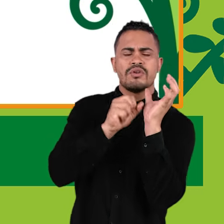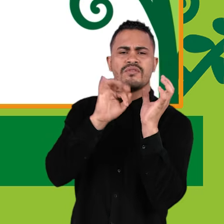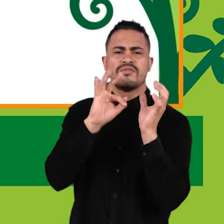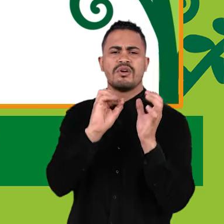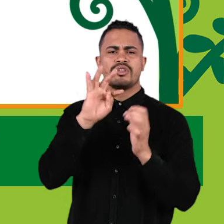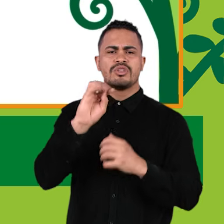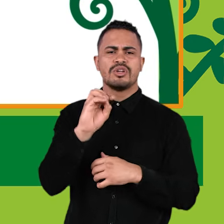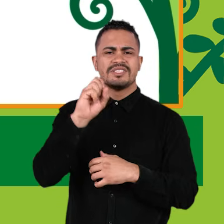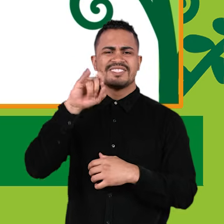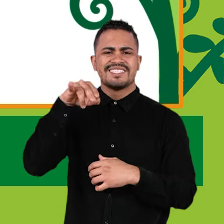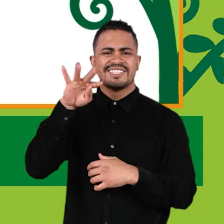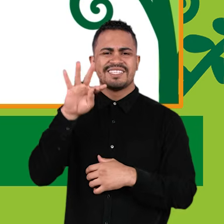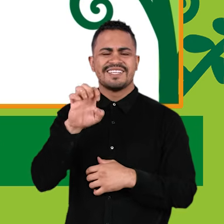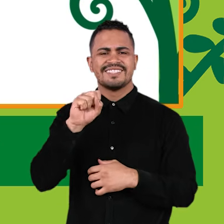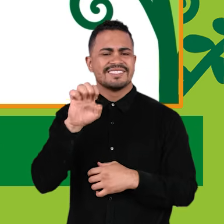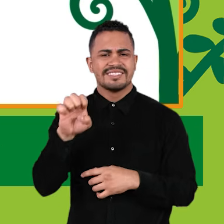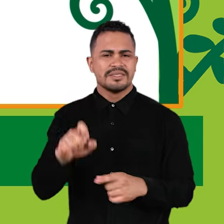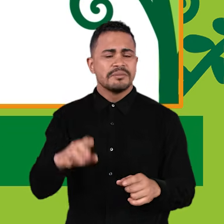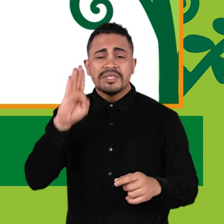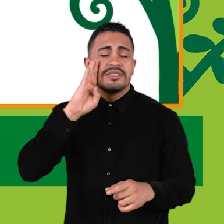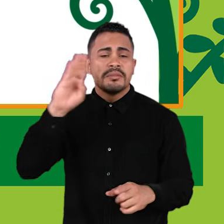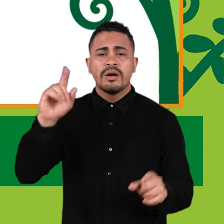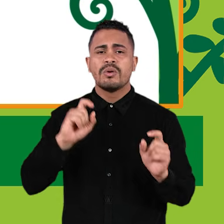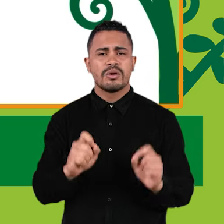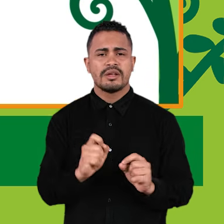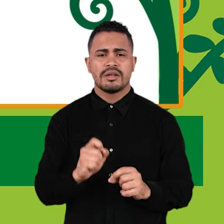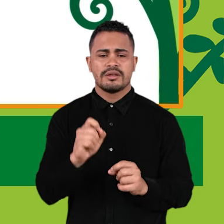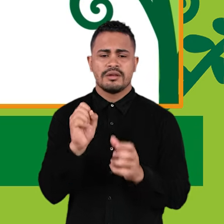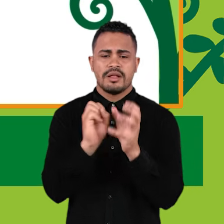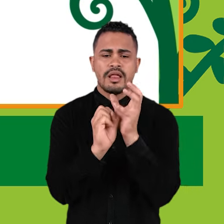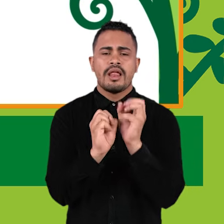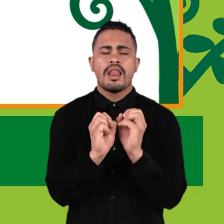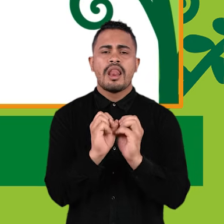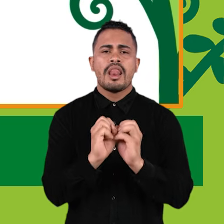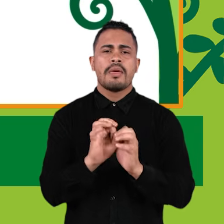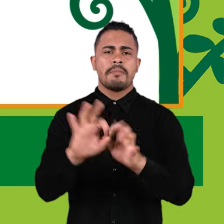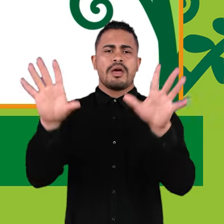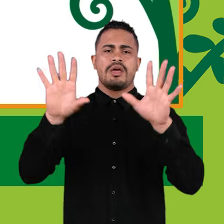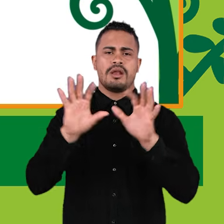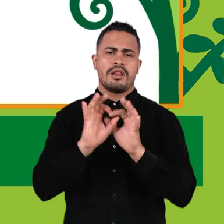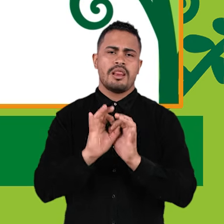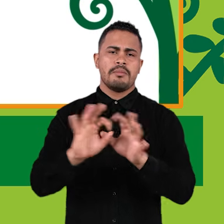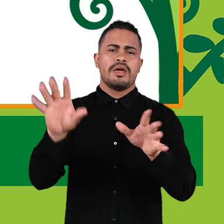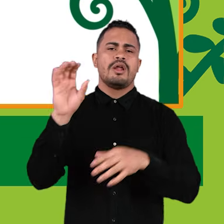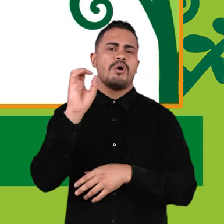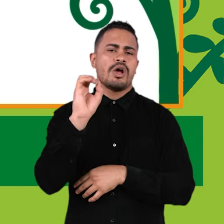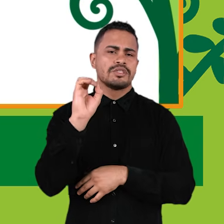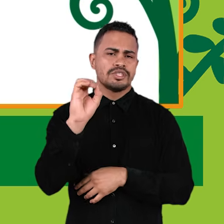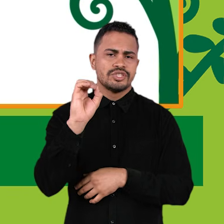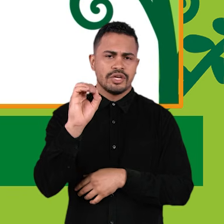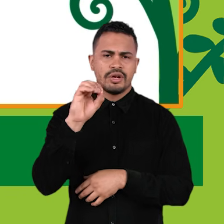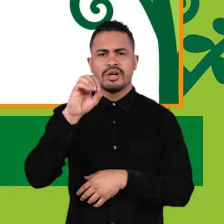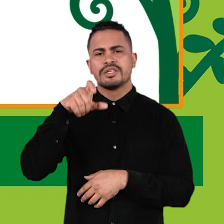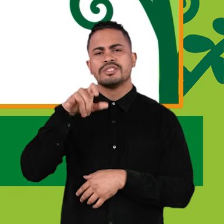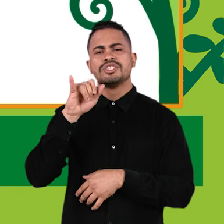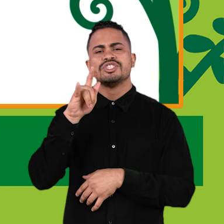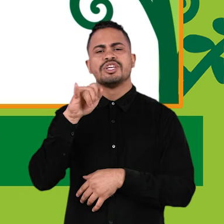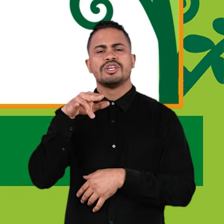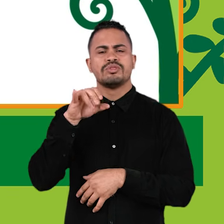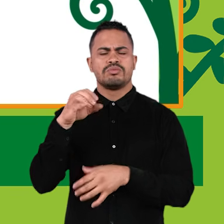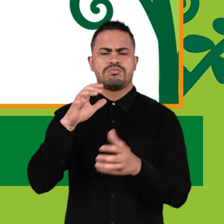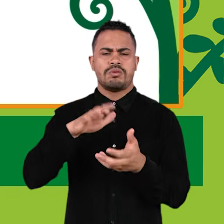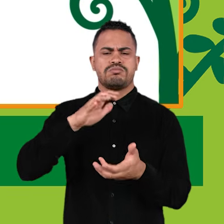fotossíntese é a liberação do oxigênio. Logo na primeira etapa da fotossíntese. Então, quando esse oxigênio foi liberado, ele foi se